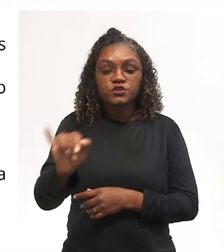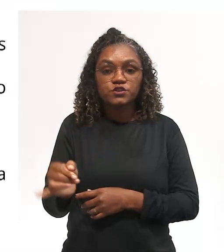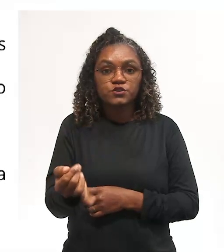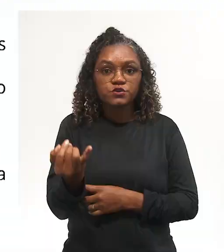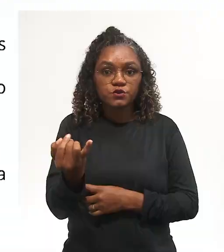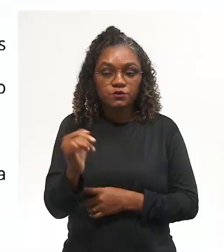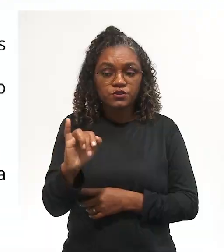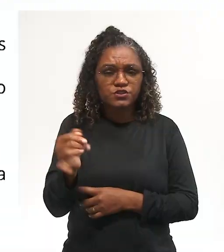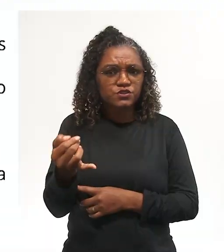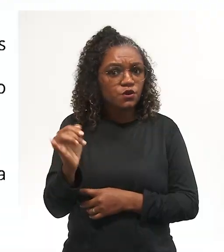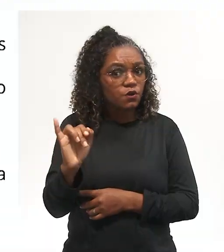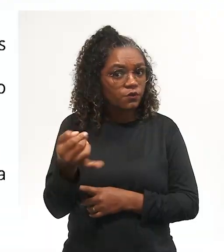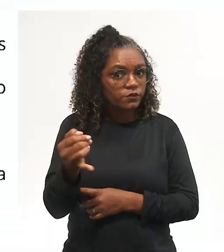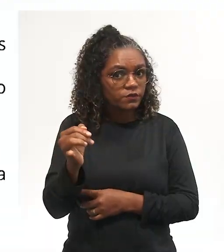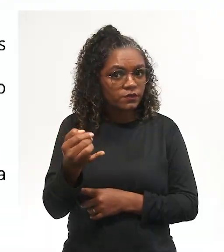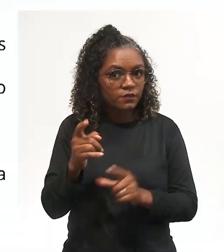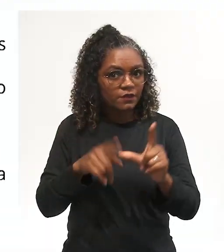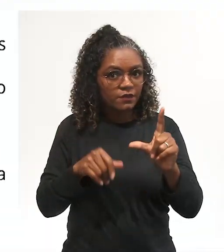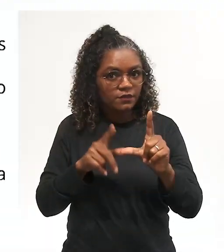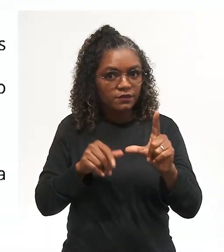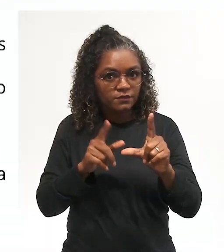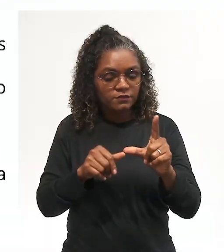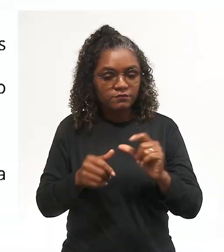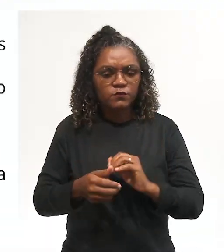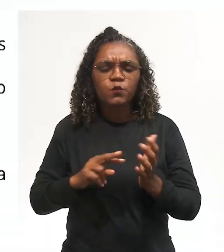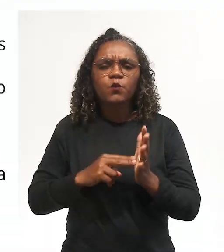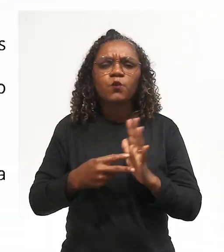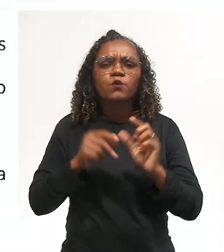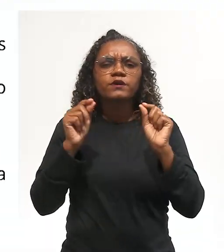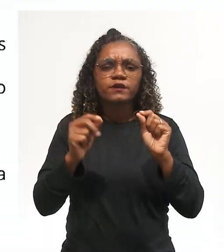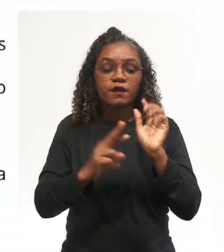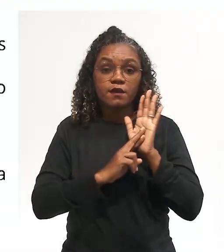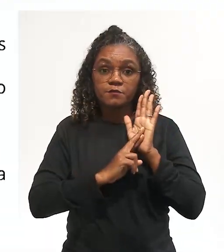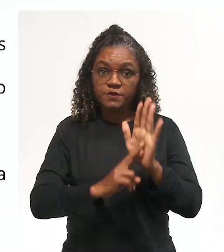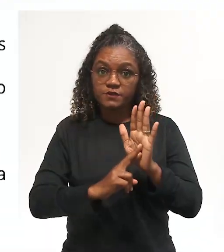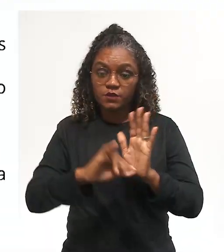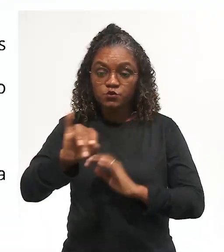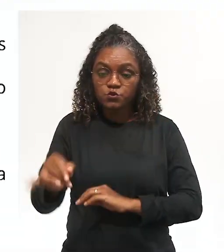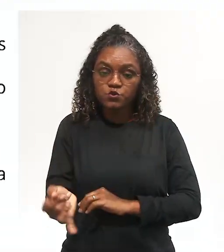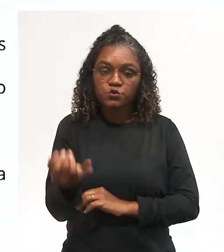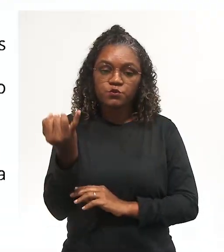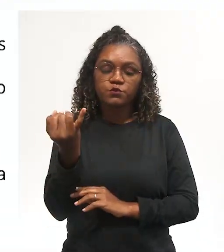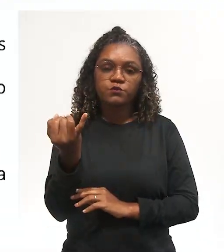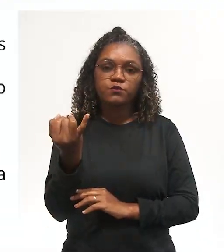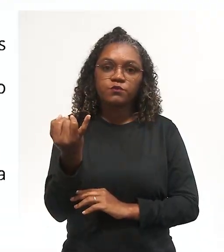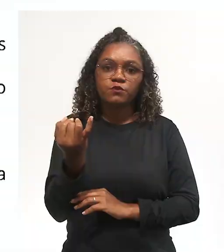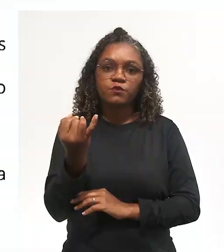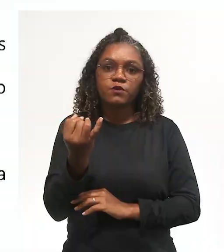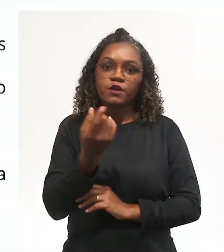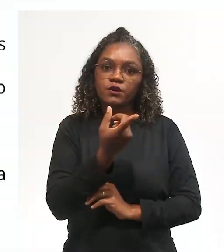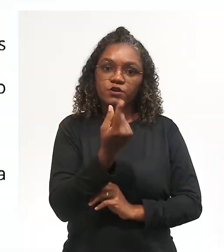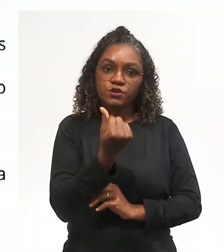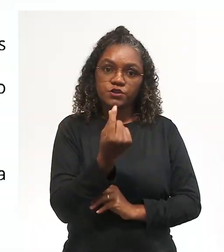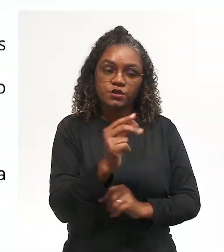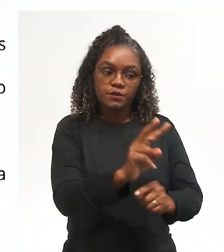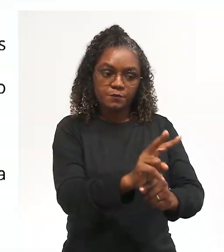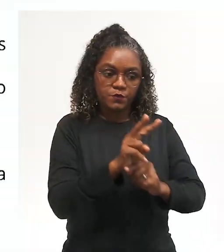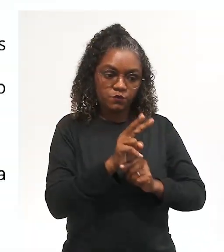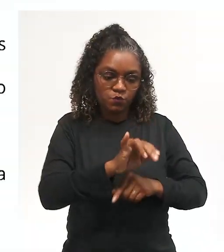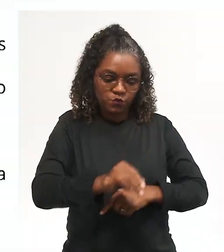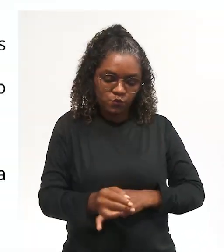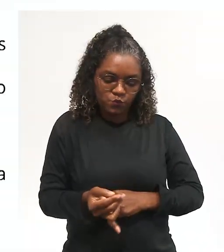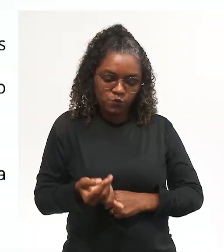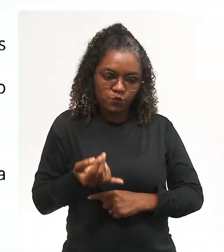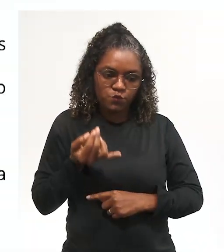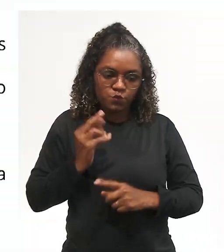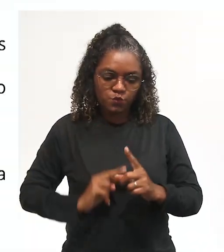J. O que é juro para nós? É o dinheiro pago pelo uso do dinheiro emprestado, ou seja, custo do capital de